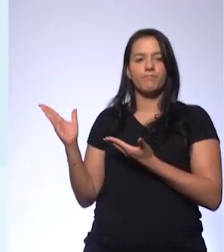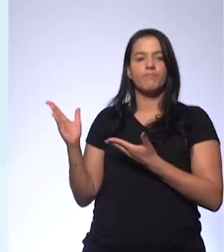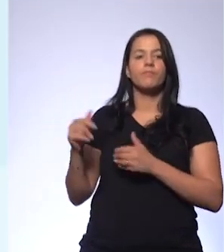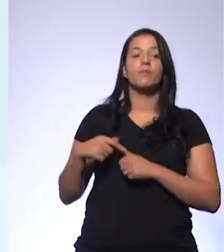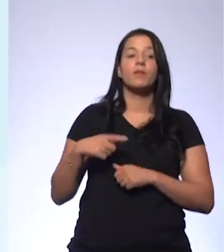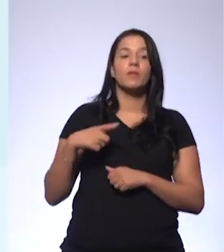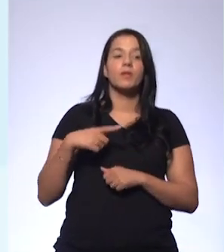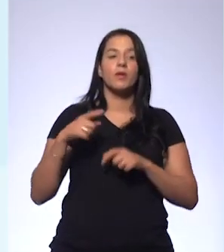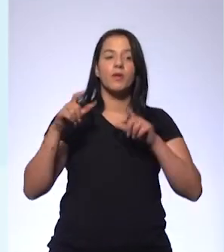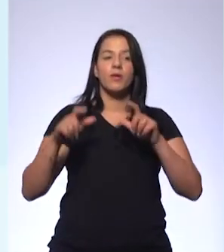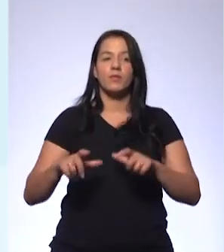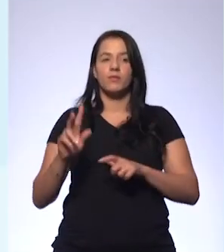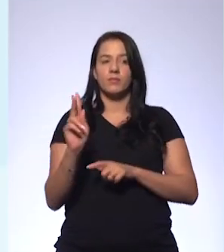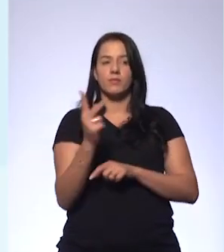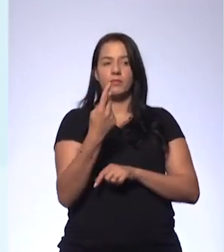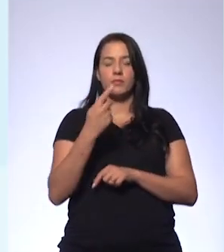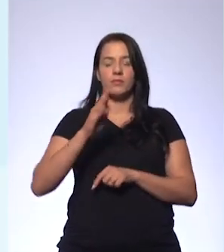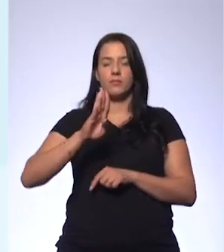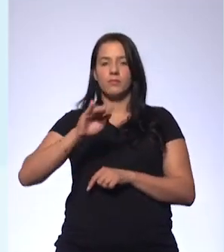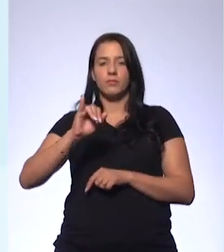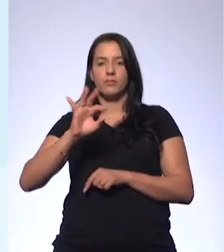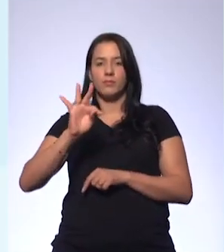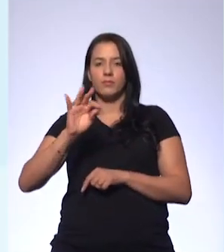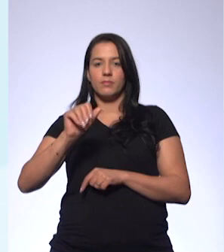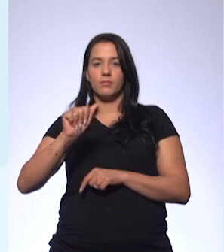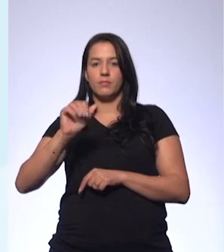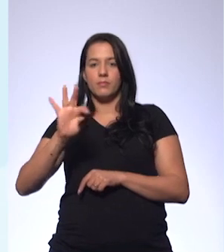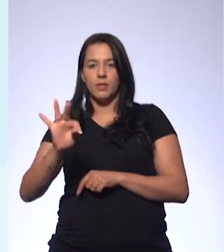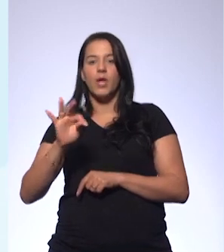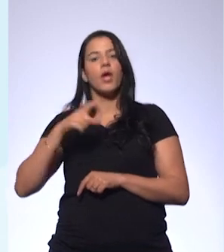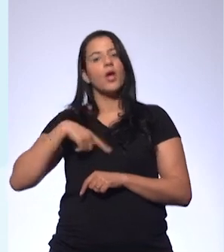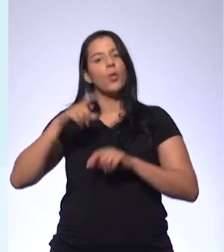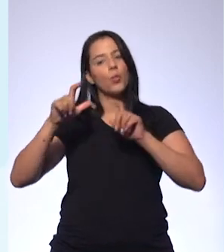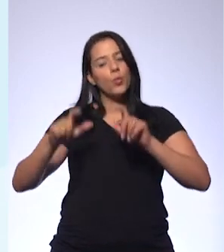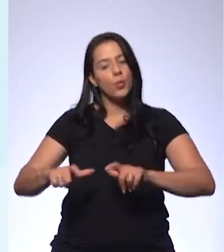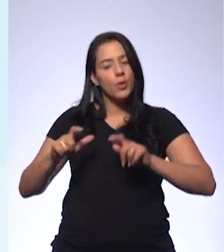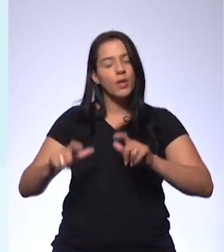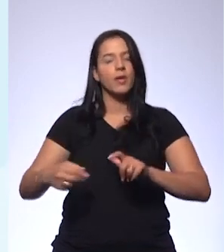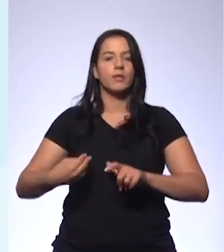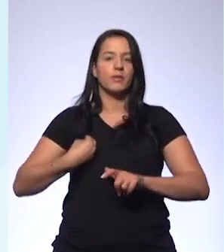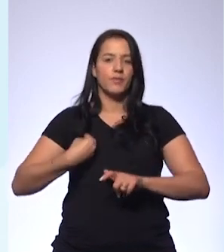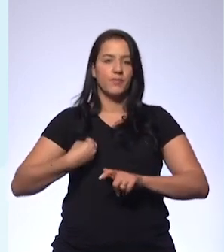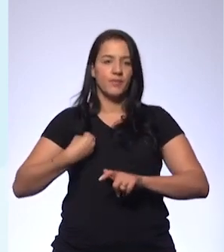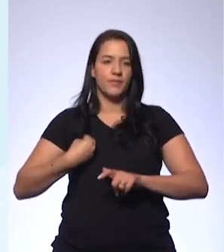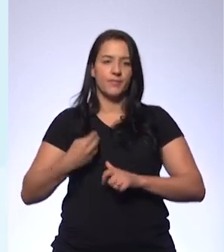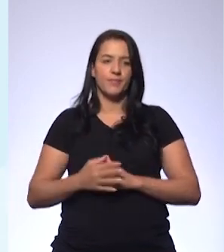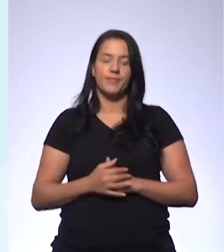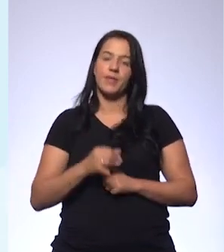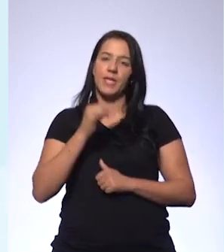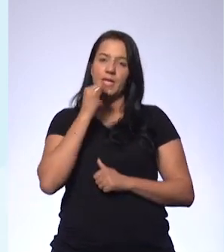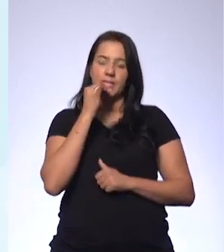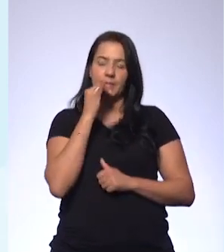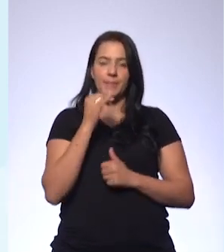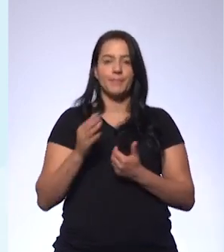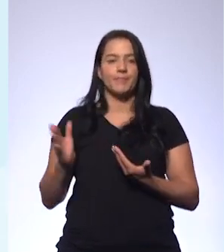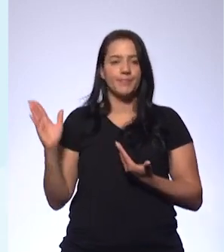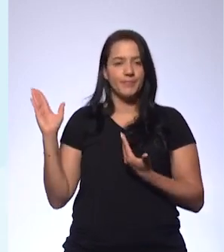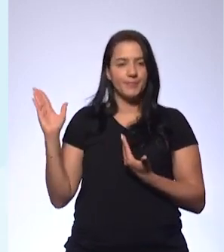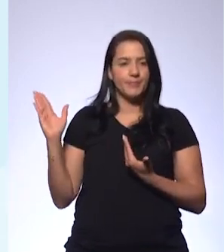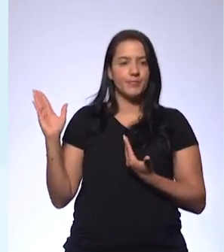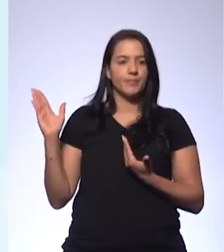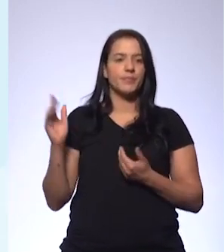em habitat, né? O que é o habitat? É o local onde determinada espécie vive. Então, aqui eu coloquei alguns exemplos para vocês, né?